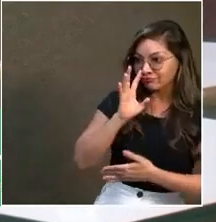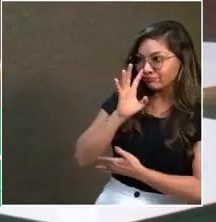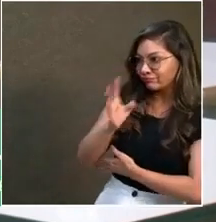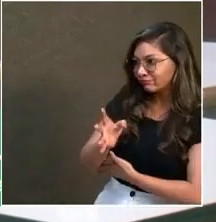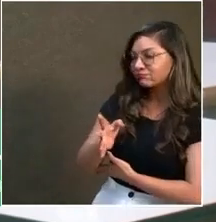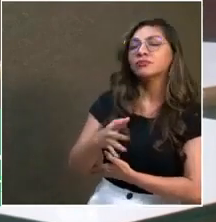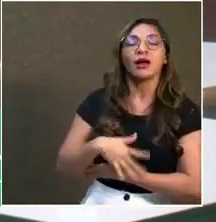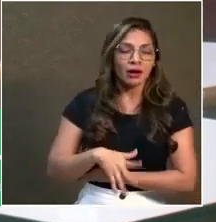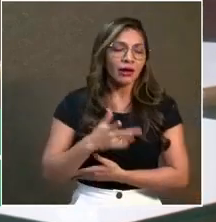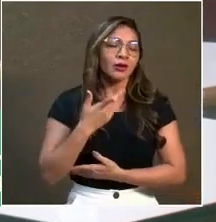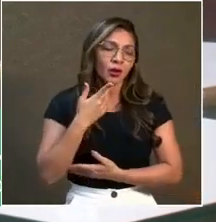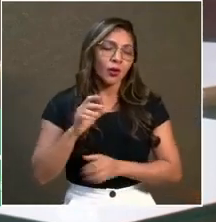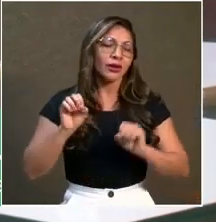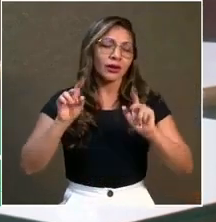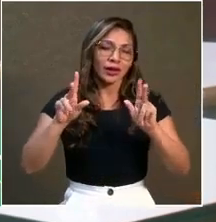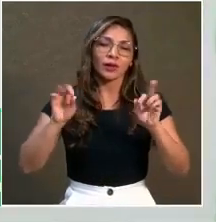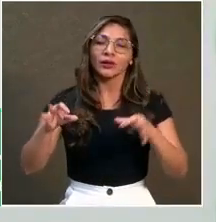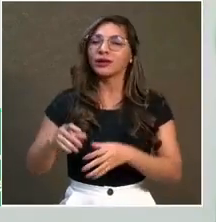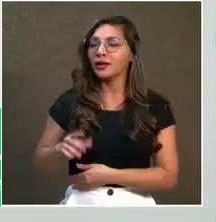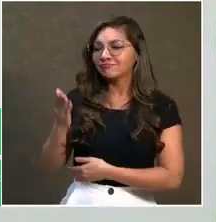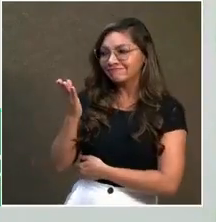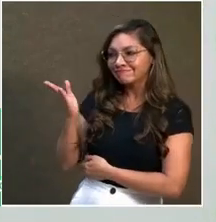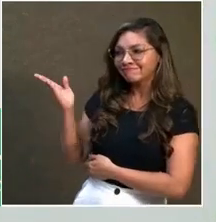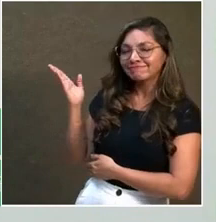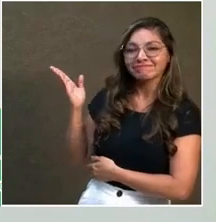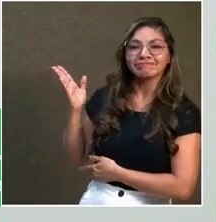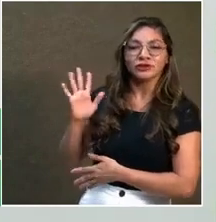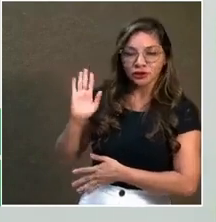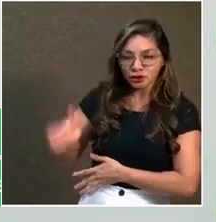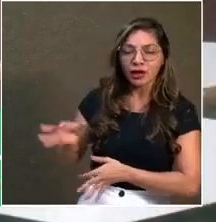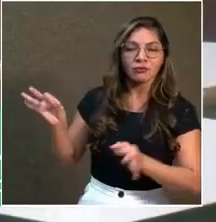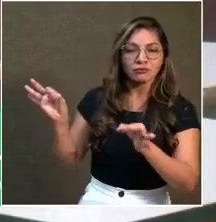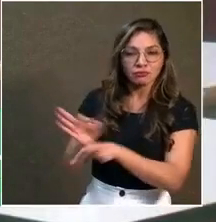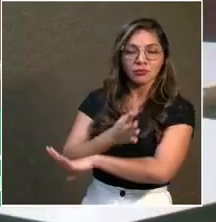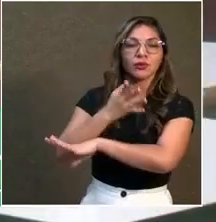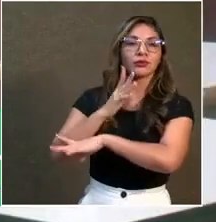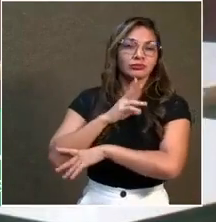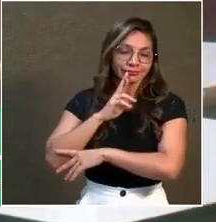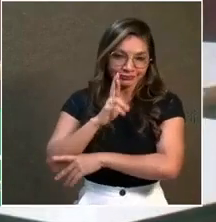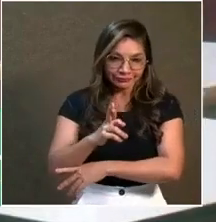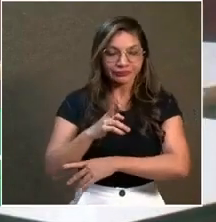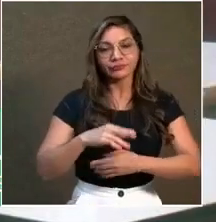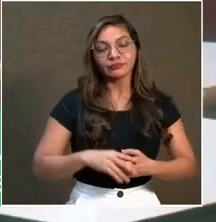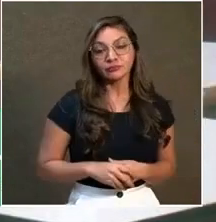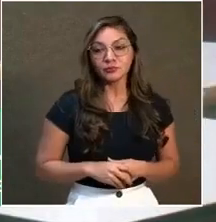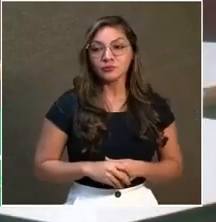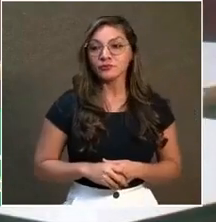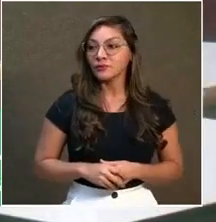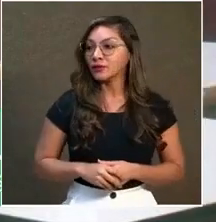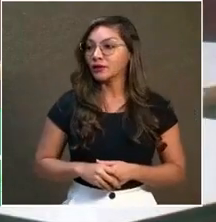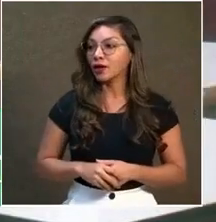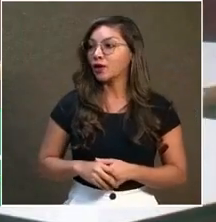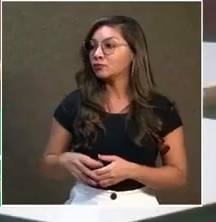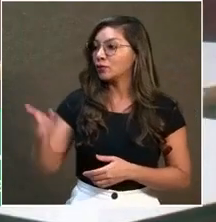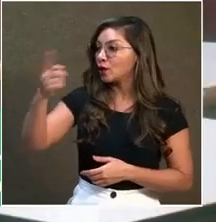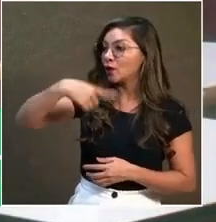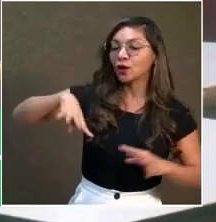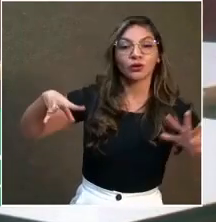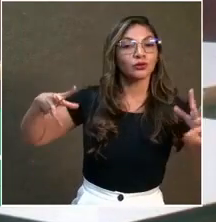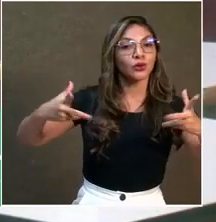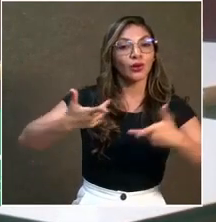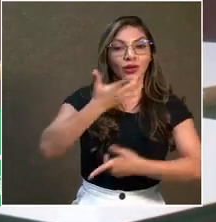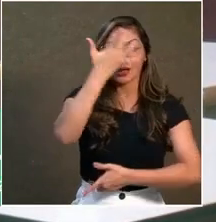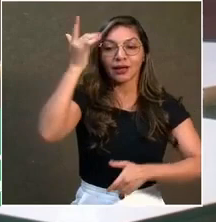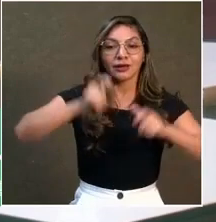estão aptos ao julgamento, razão pela qual nós não vamos à réplica. Está ótimo. Eu peço, então, o esvaziamento do plenário, uma vez